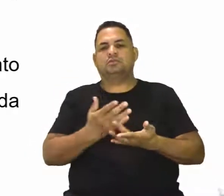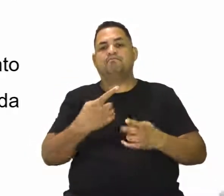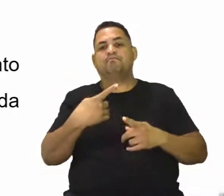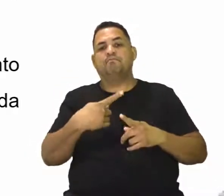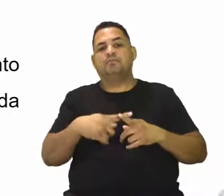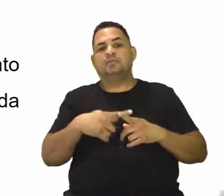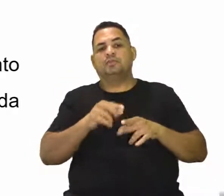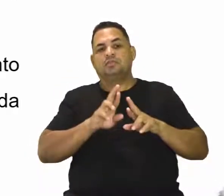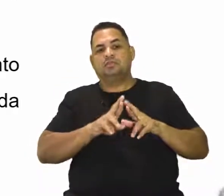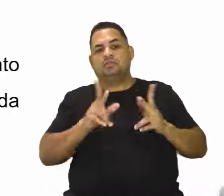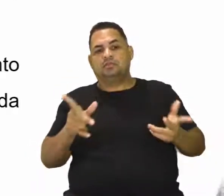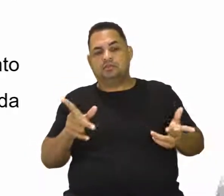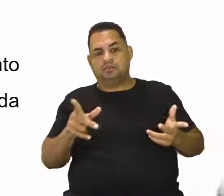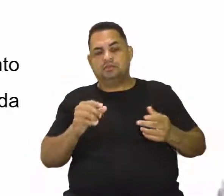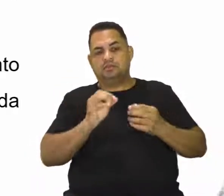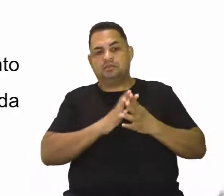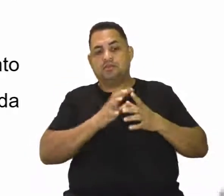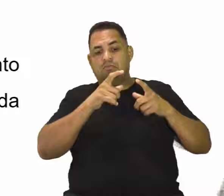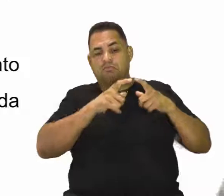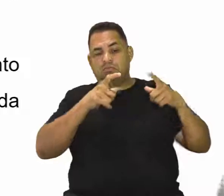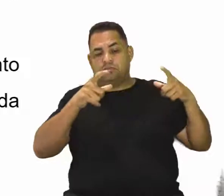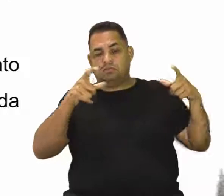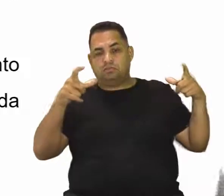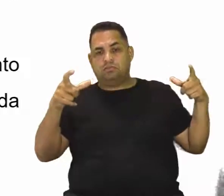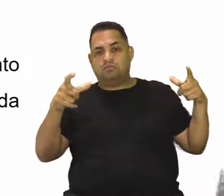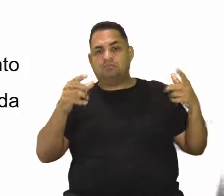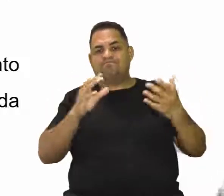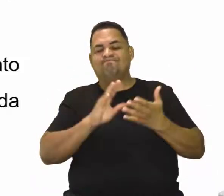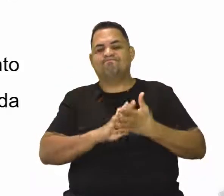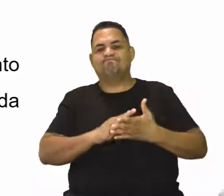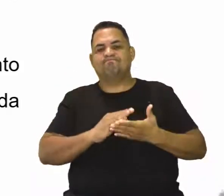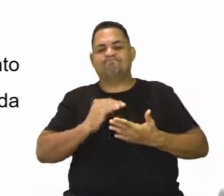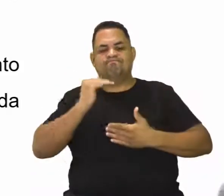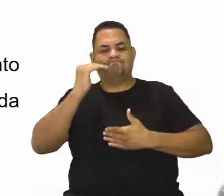Visto que as diferenças, ela vem crescendo de forma